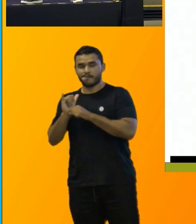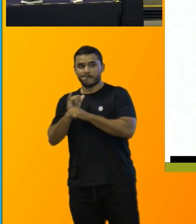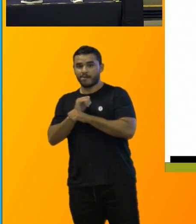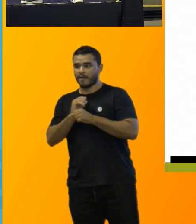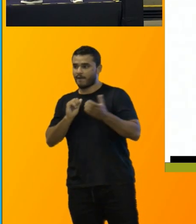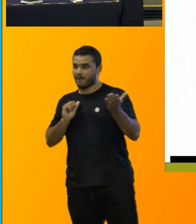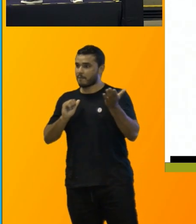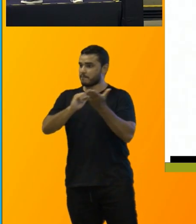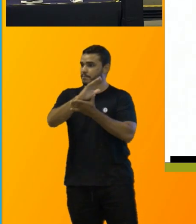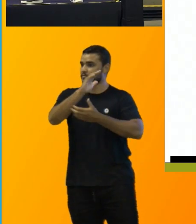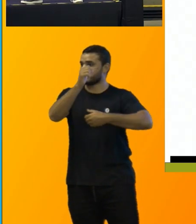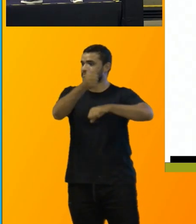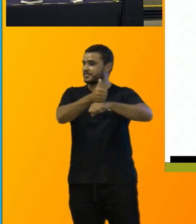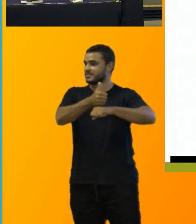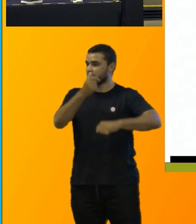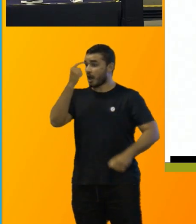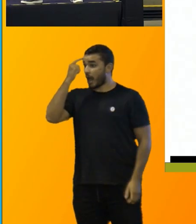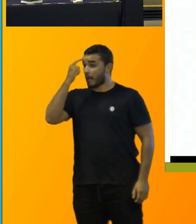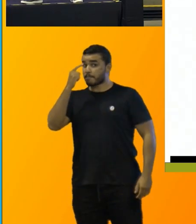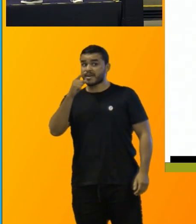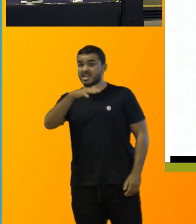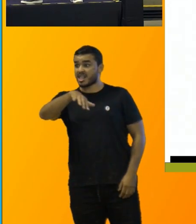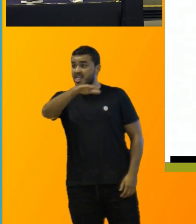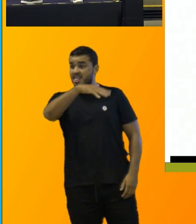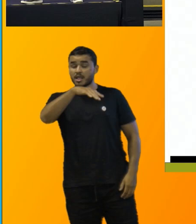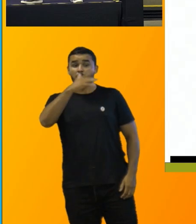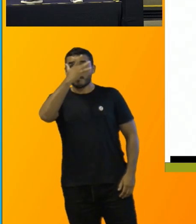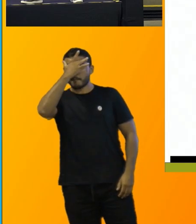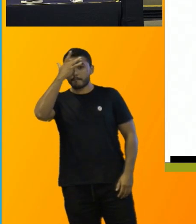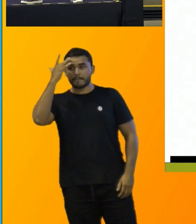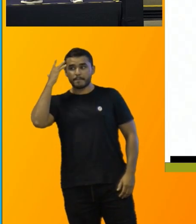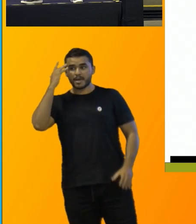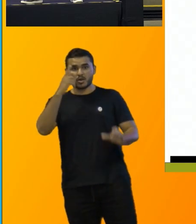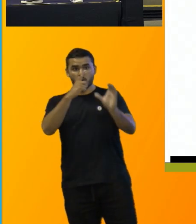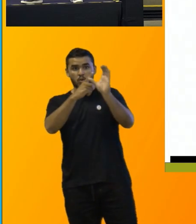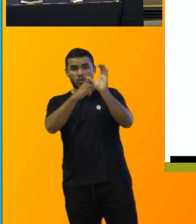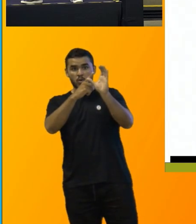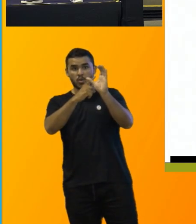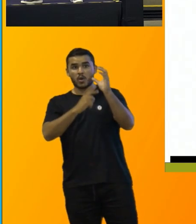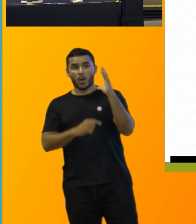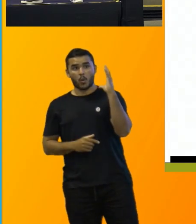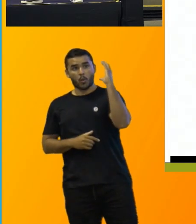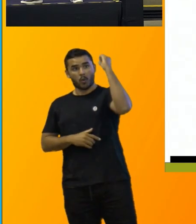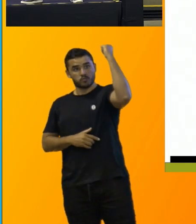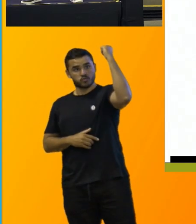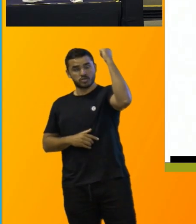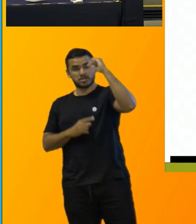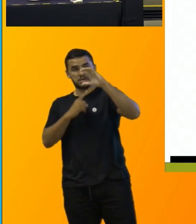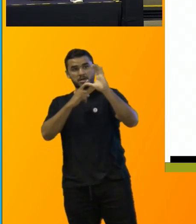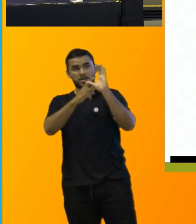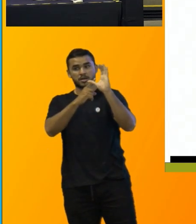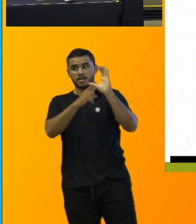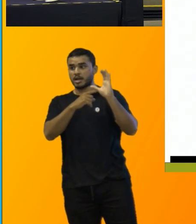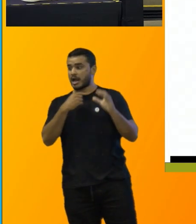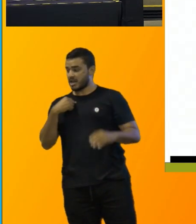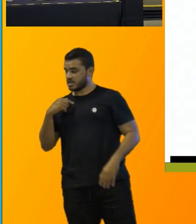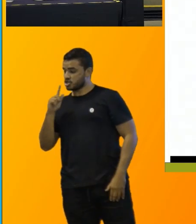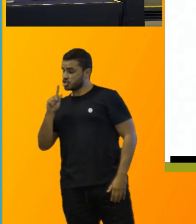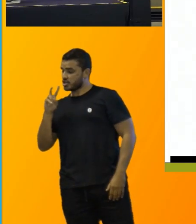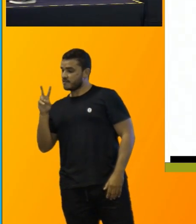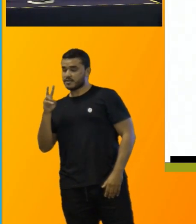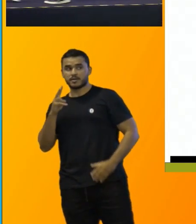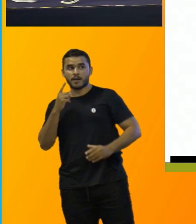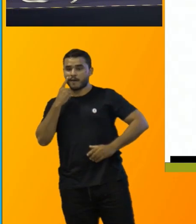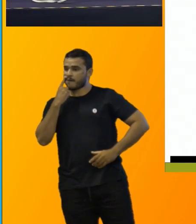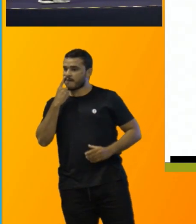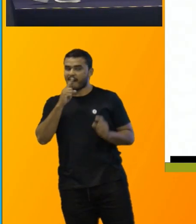era do convívio de Vargas. Olha que coincidência. E Vargas salva o Brasil de um plano comunista que provavelmente foi